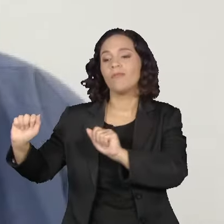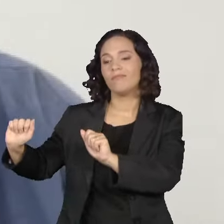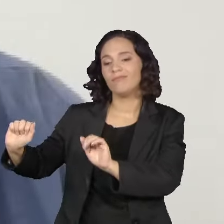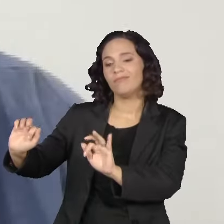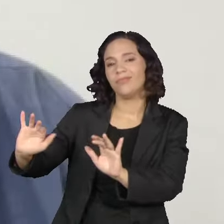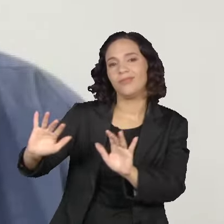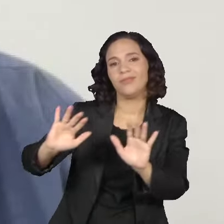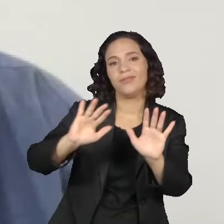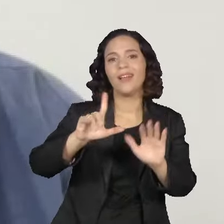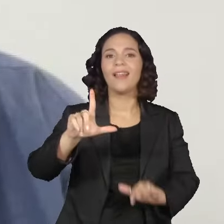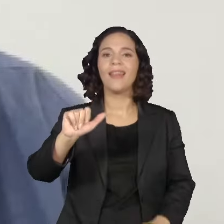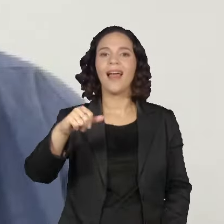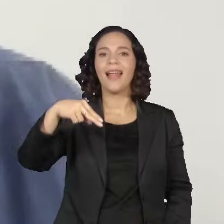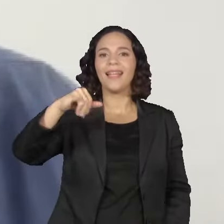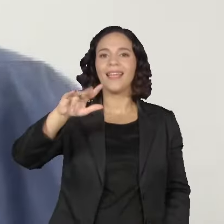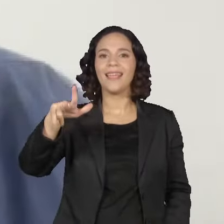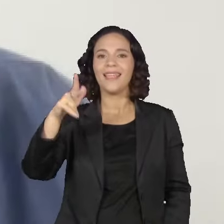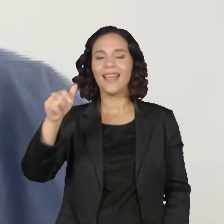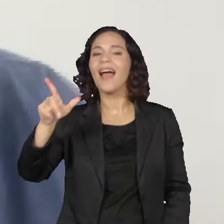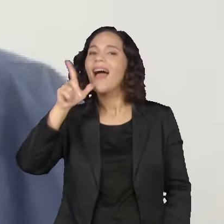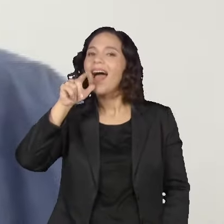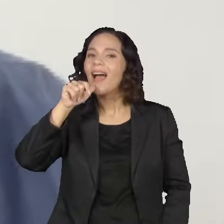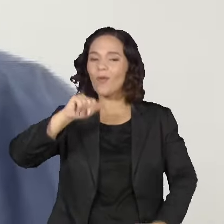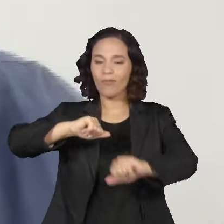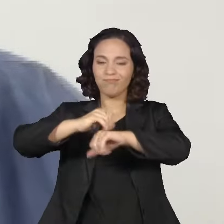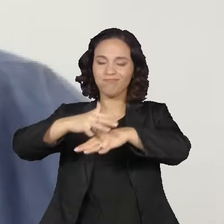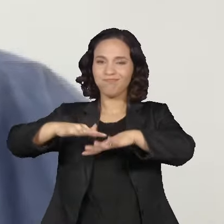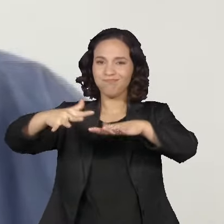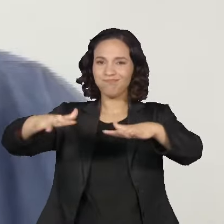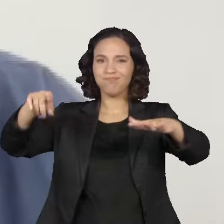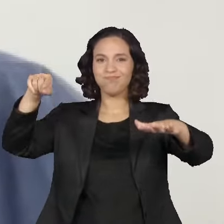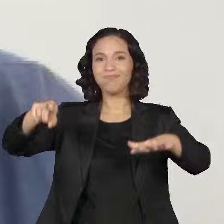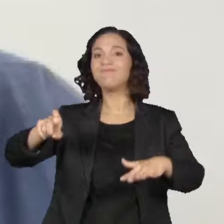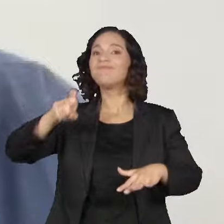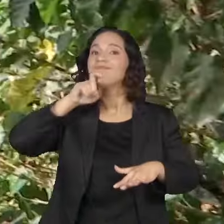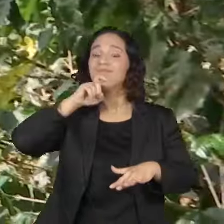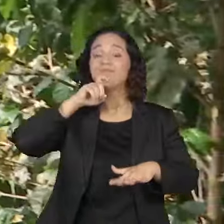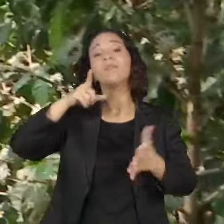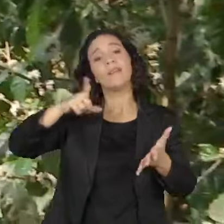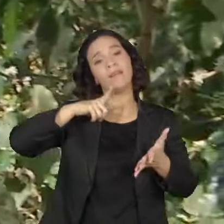o esfriamento das águas do Pacífico. Lembrar que a tendência de aquecimento global